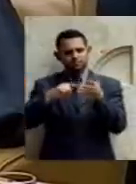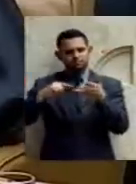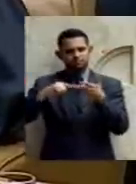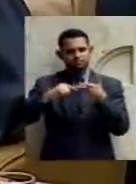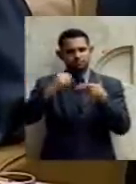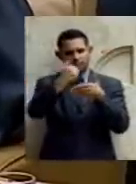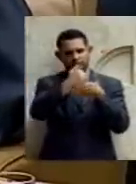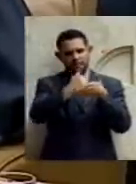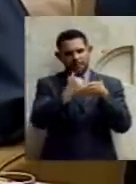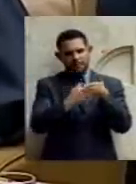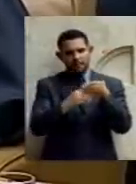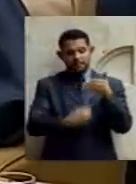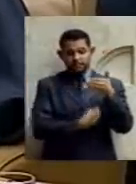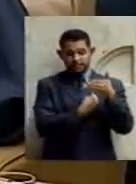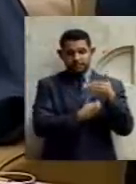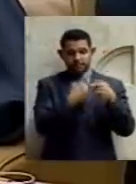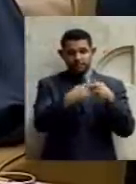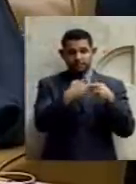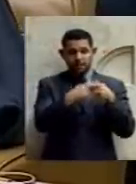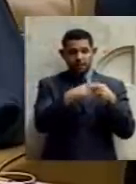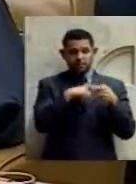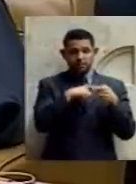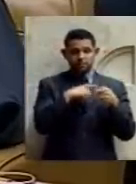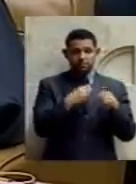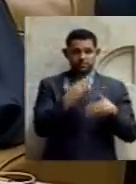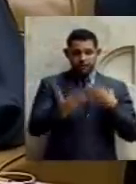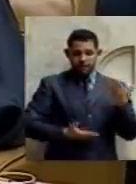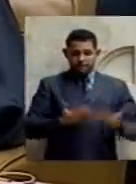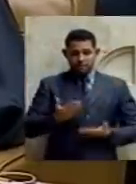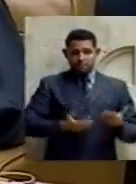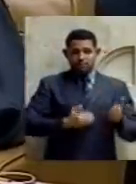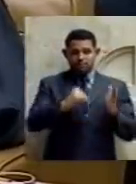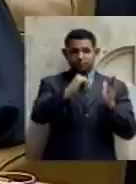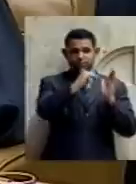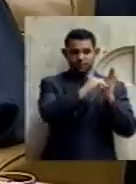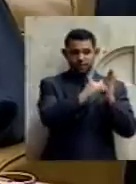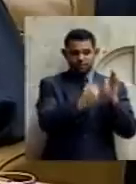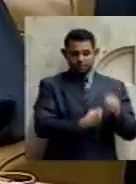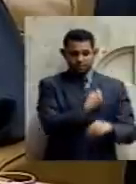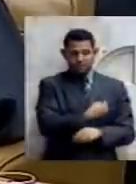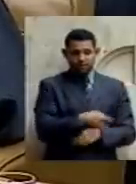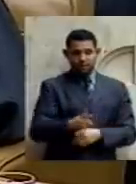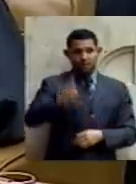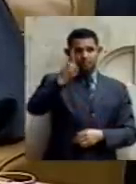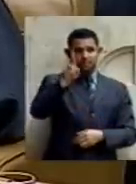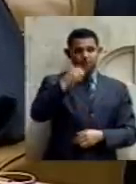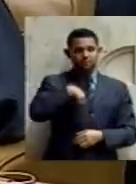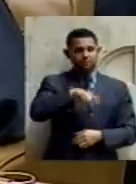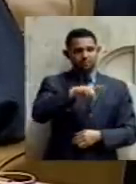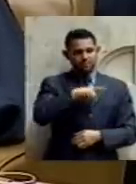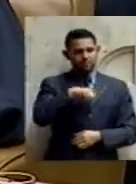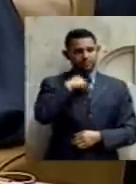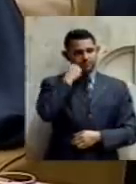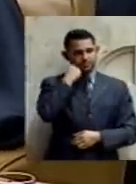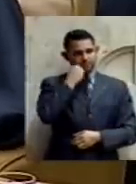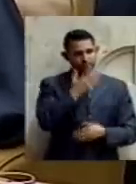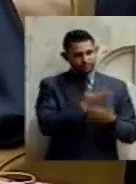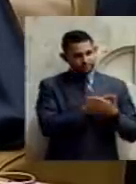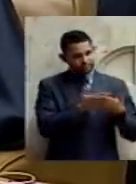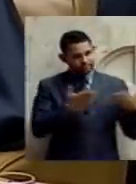servidor do Centro Gráfico do Senado Federal, que hoje encontra-se aqui, representado por saudosos